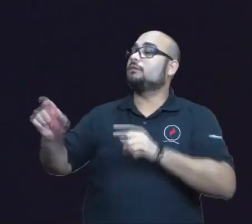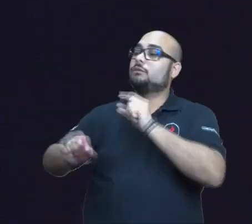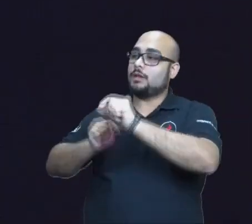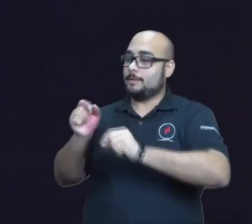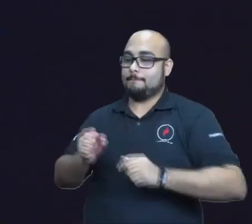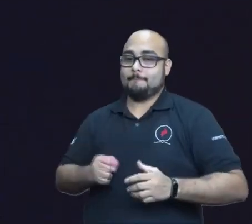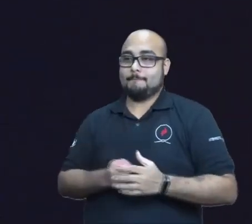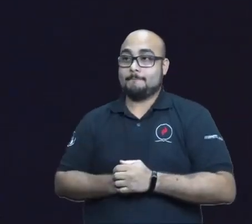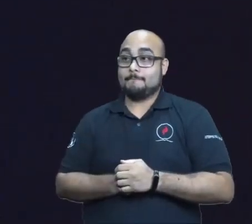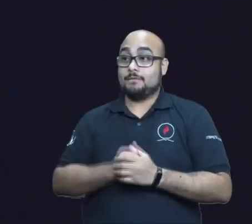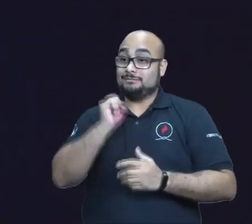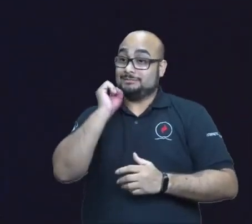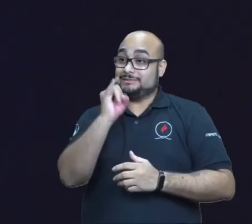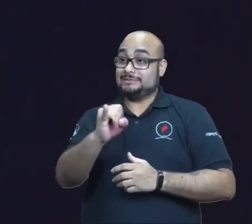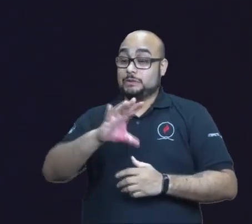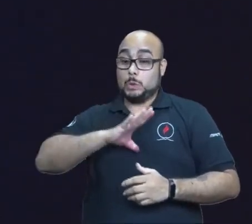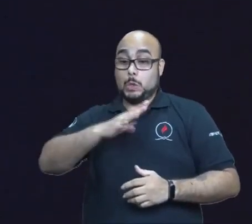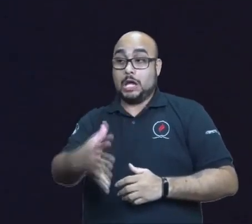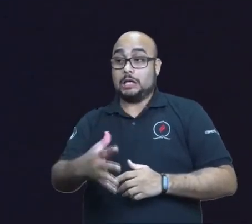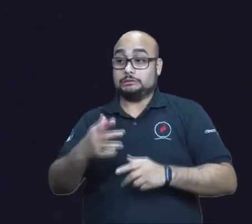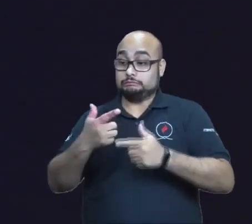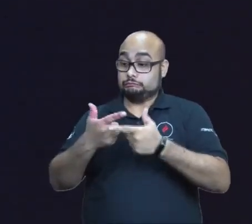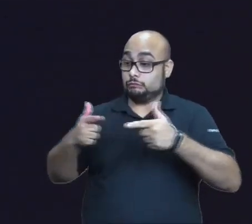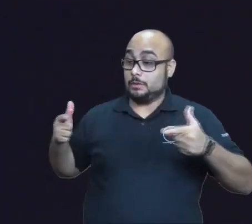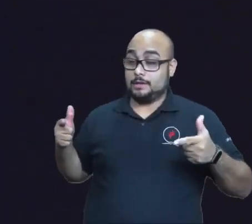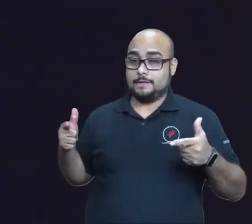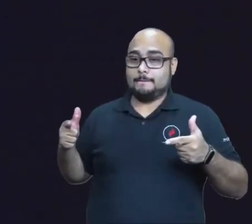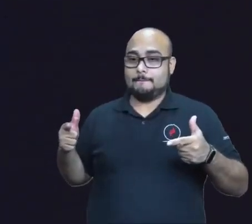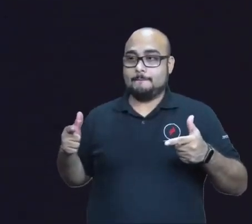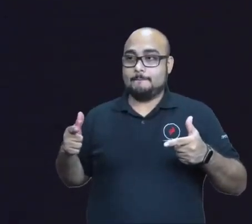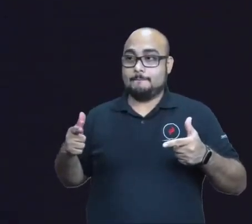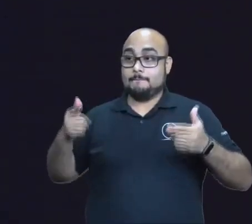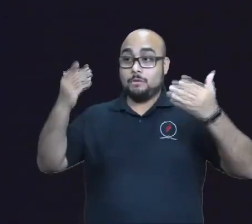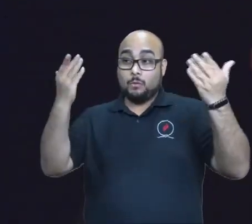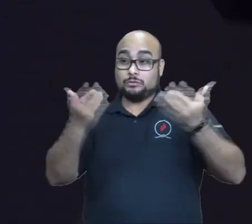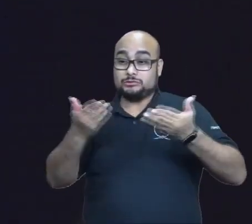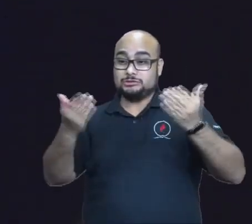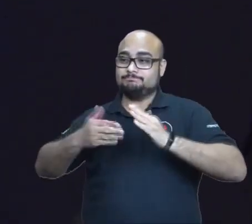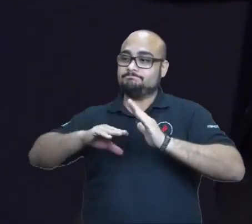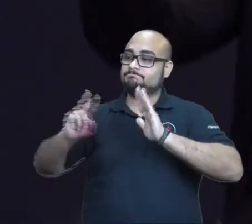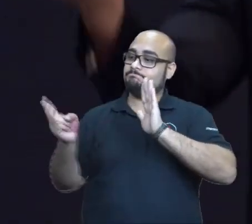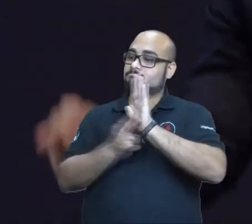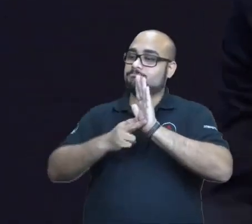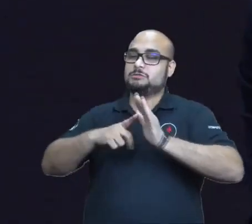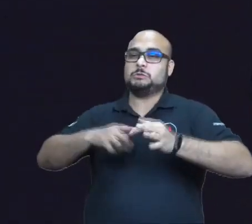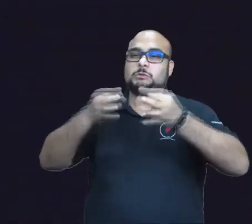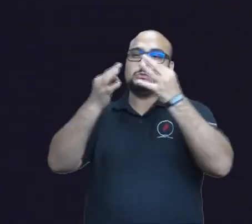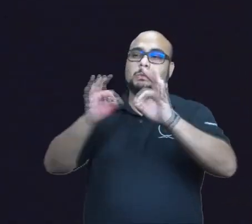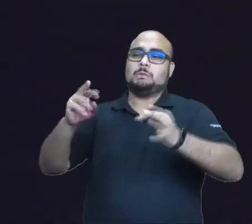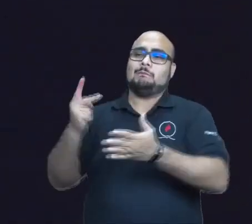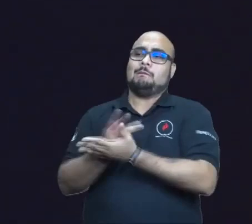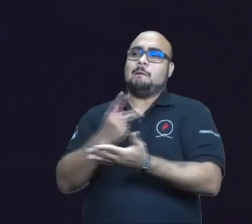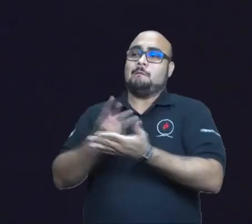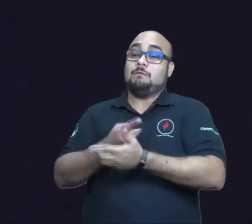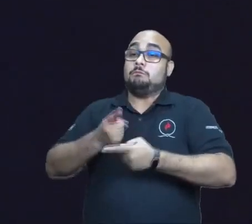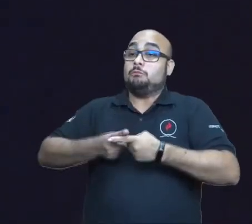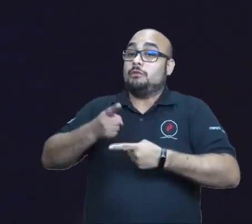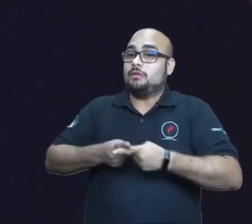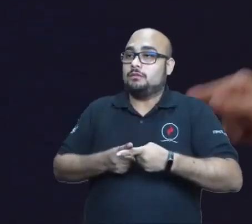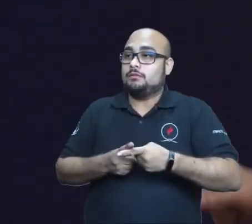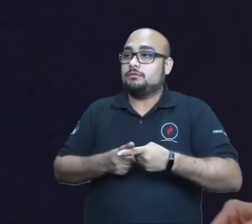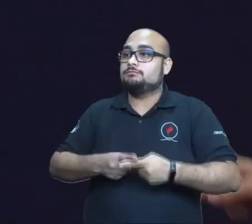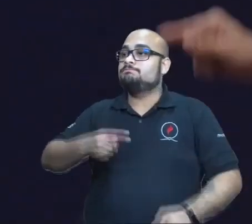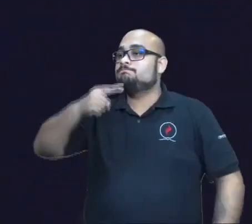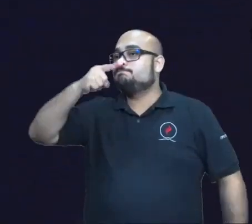coragem para hoje dizer ai meu Senhor porque é vaidoso porque